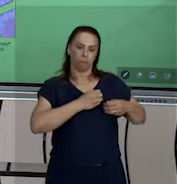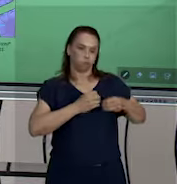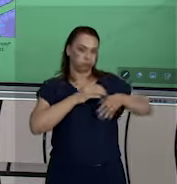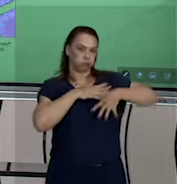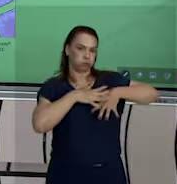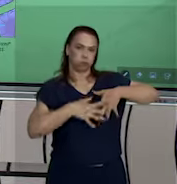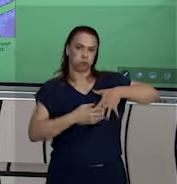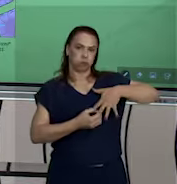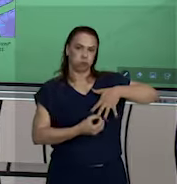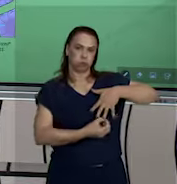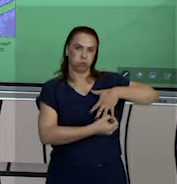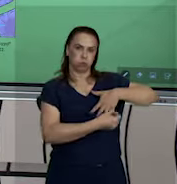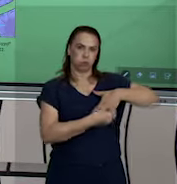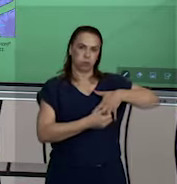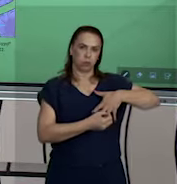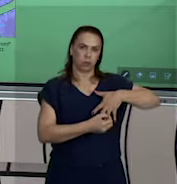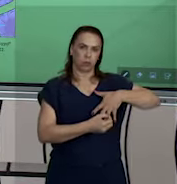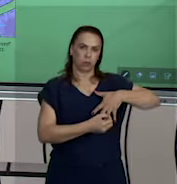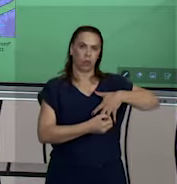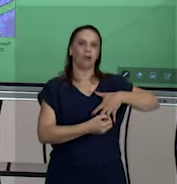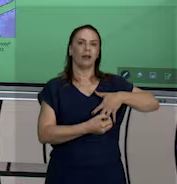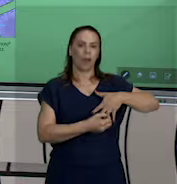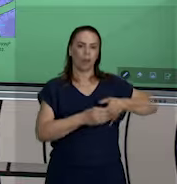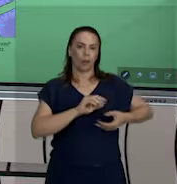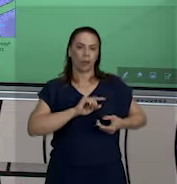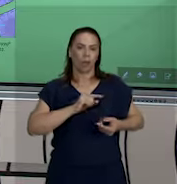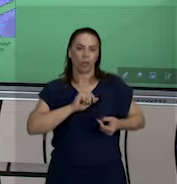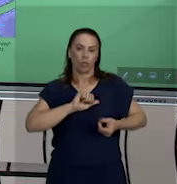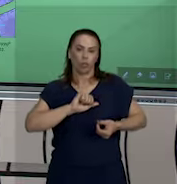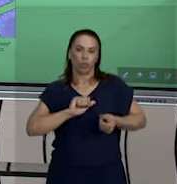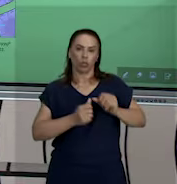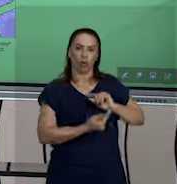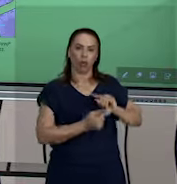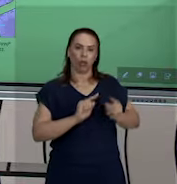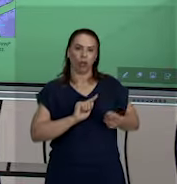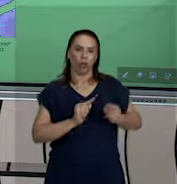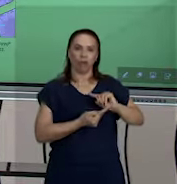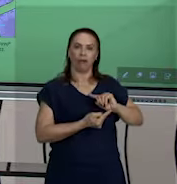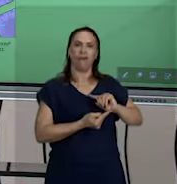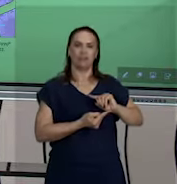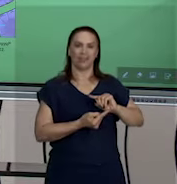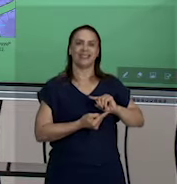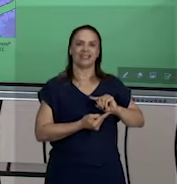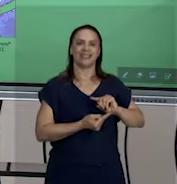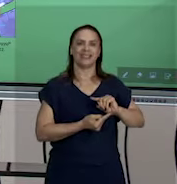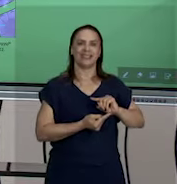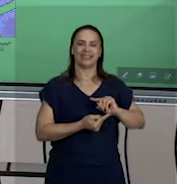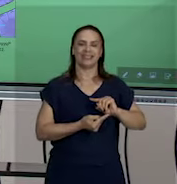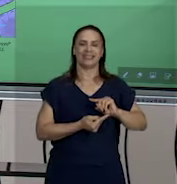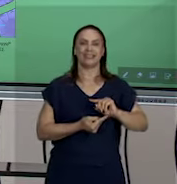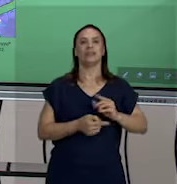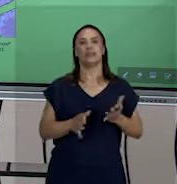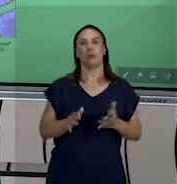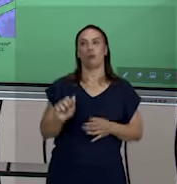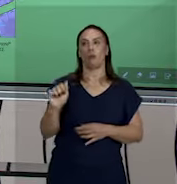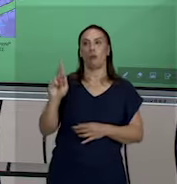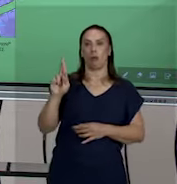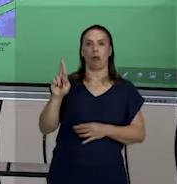de substâncias químicas. Então, o ar que a gente respira não é o mesmo ar que a gente